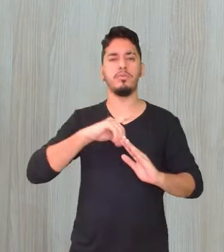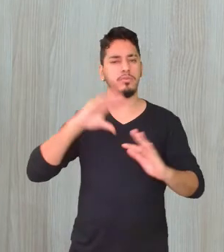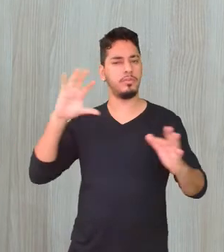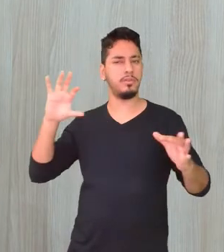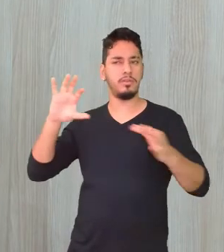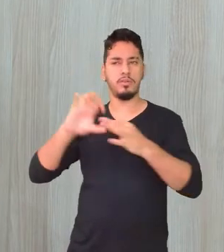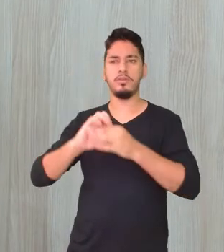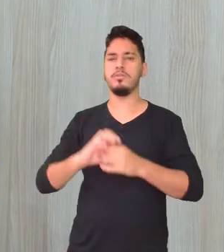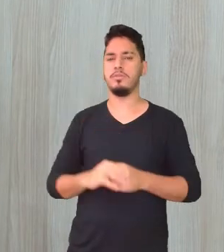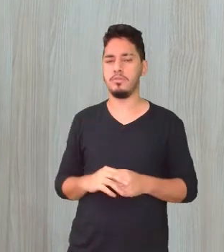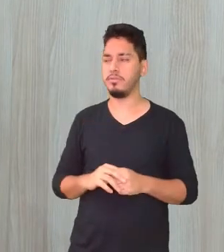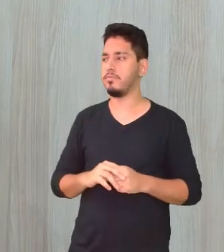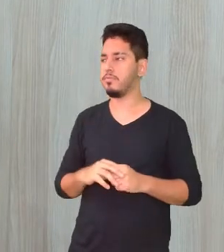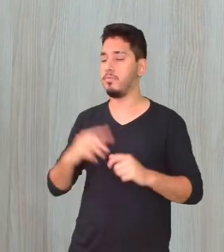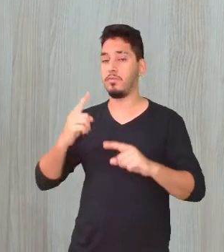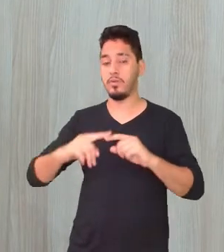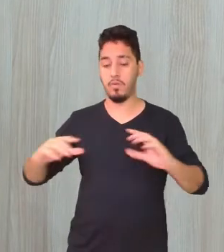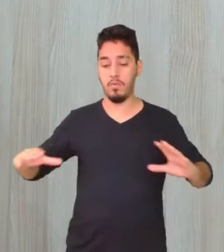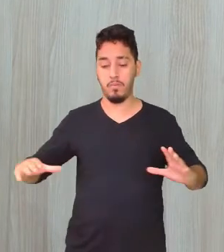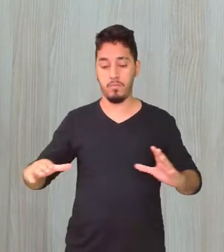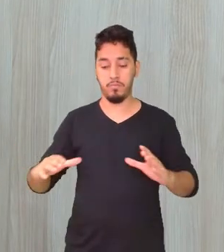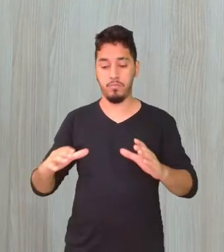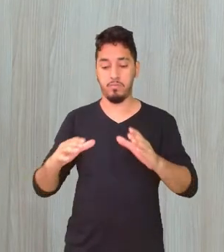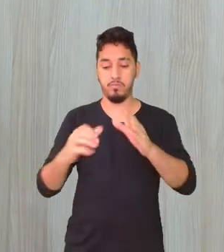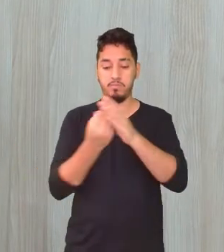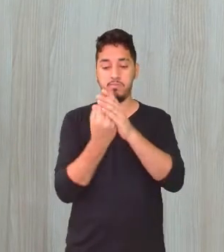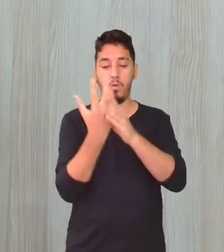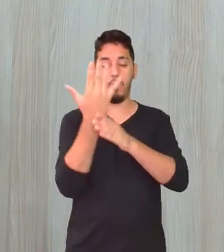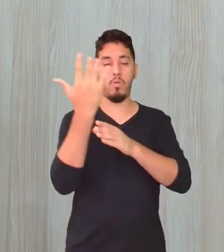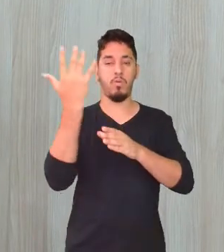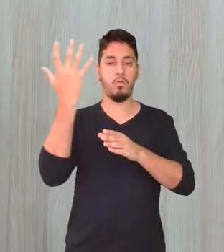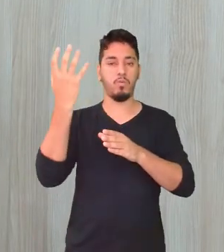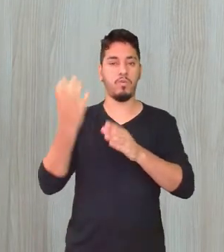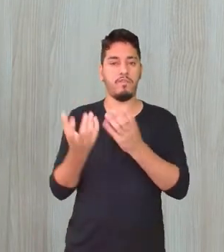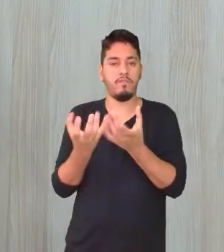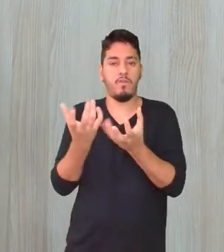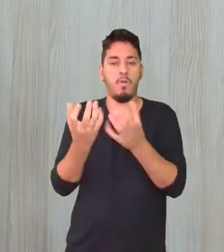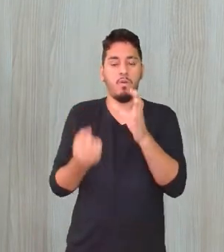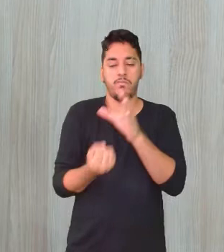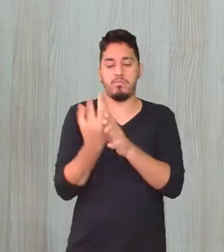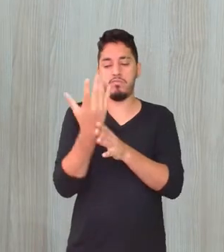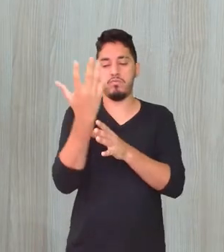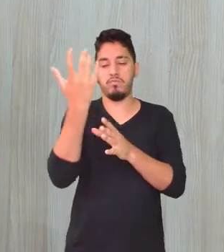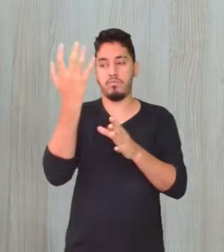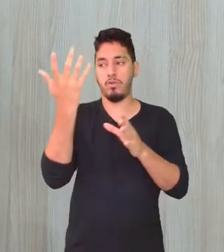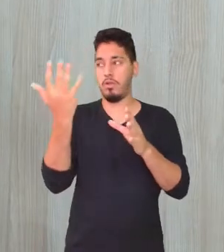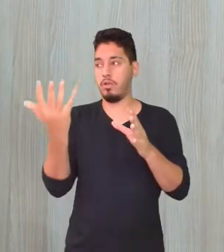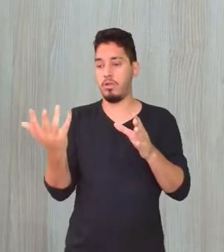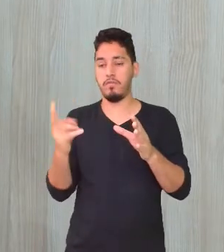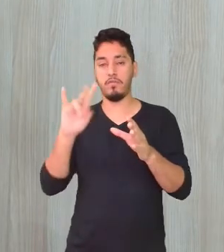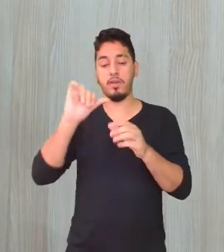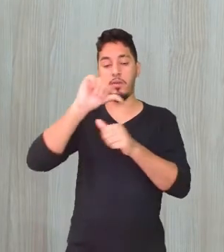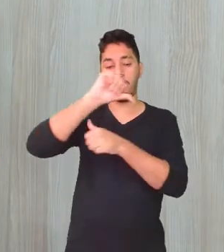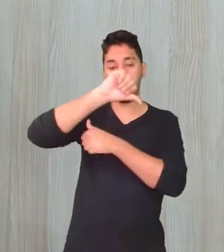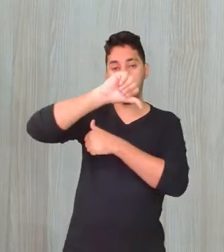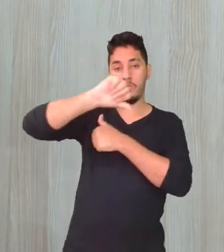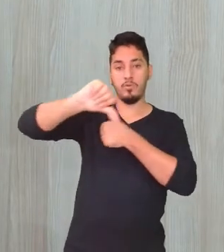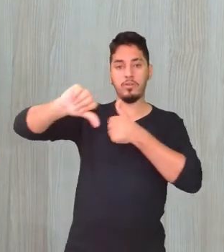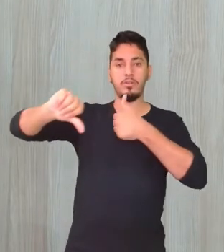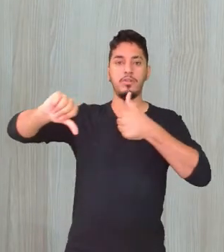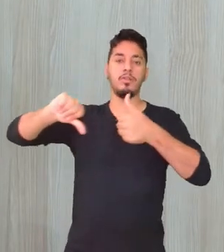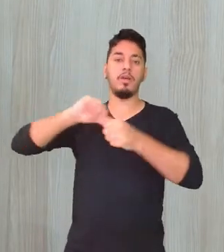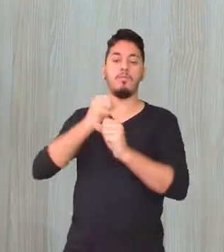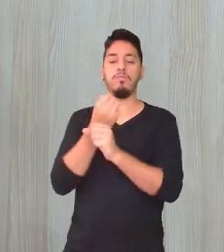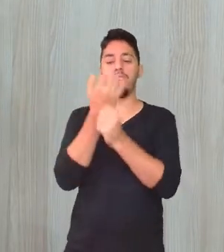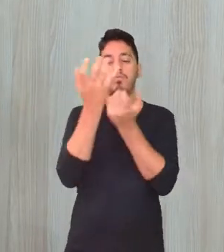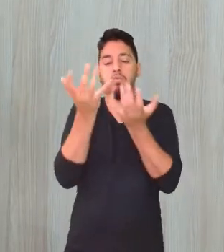né, também, né? Exatamente, porque o vulcão entrou em erupção, aí já vai dar o quê? Vai mudar aquela paisagem que estava fora, vai